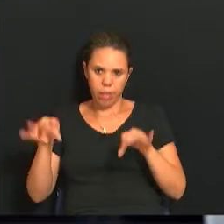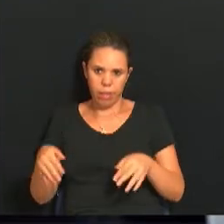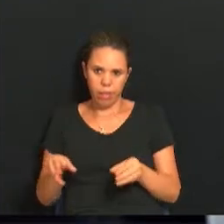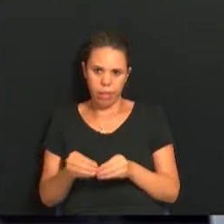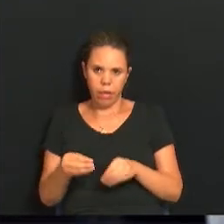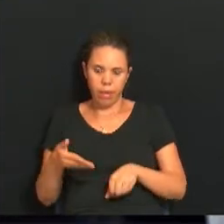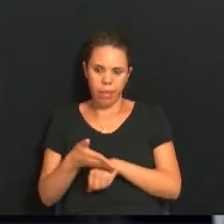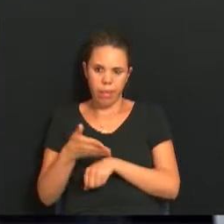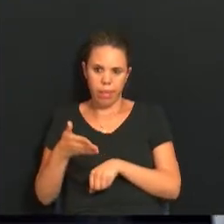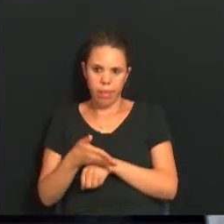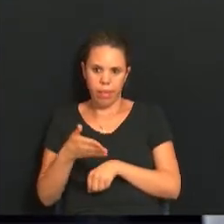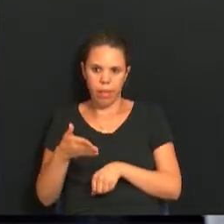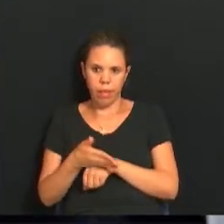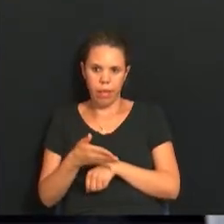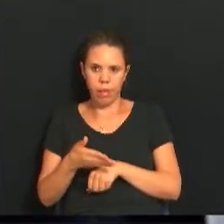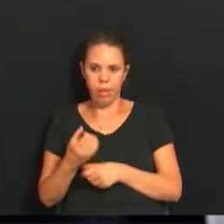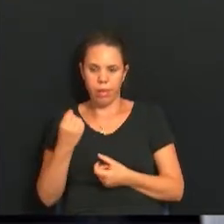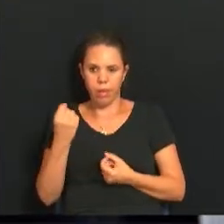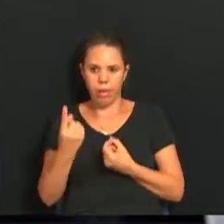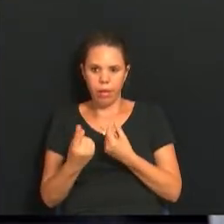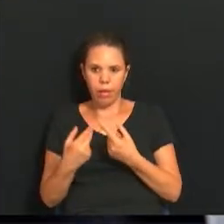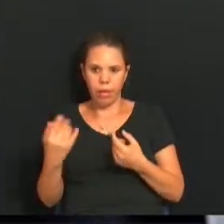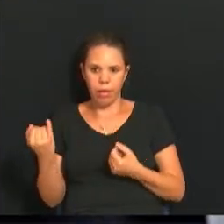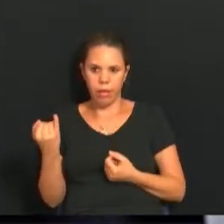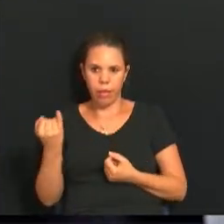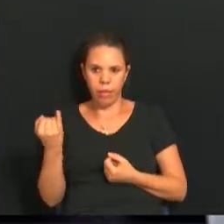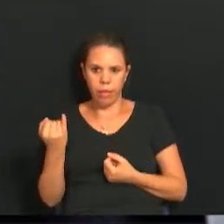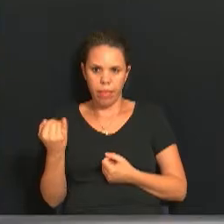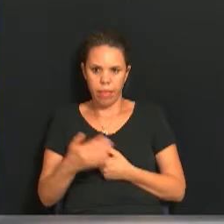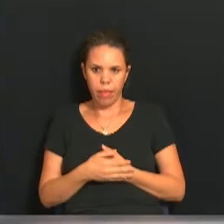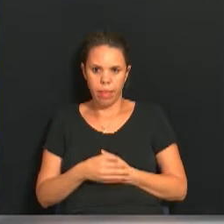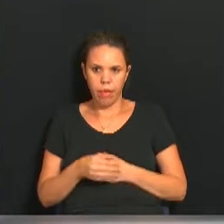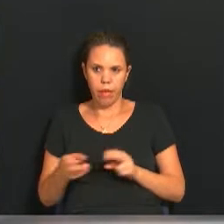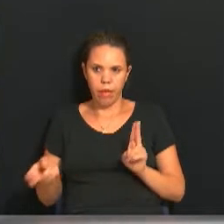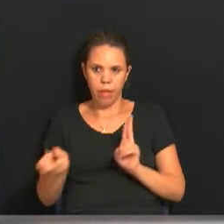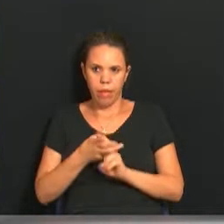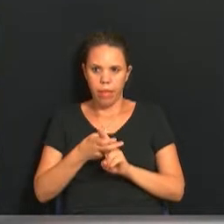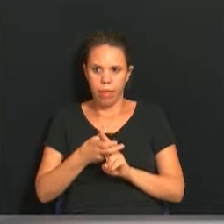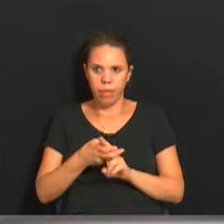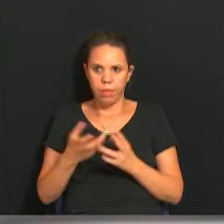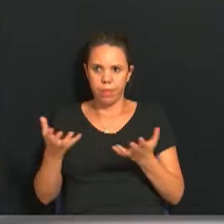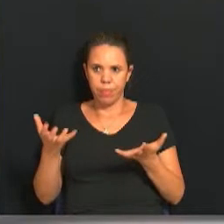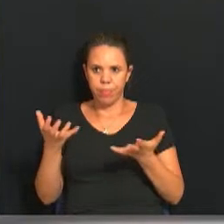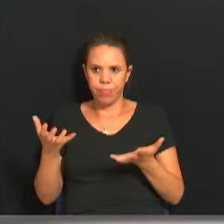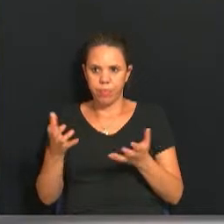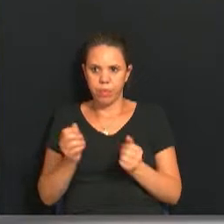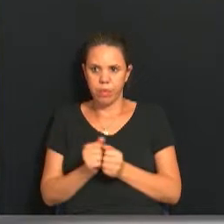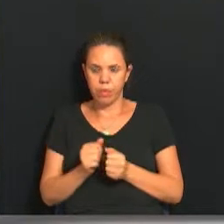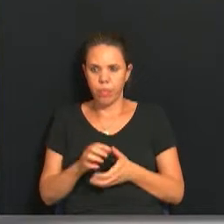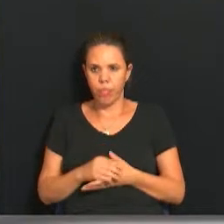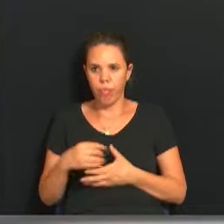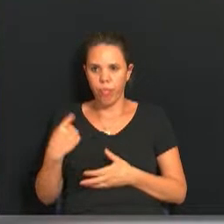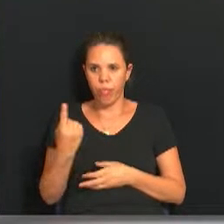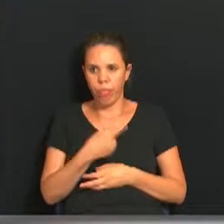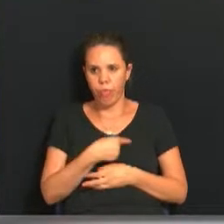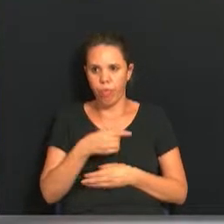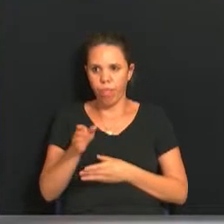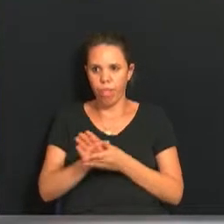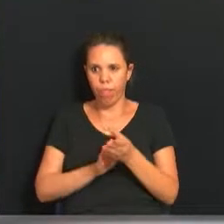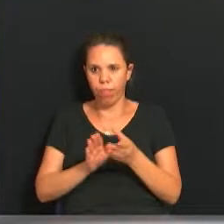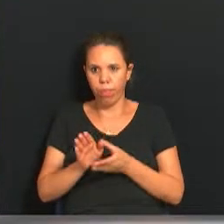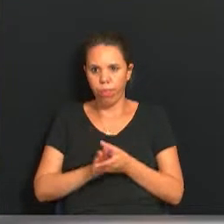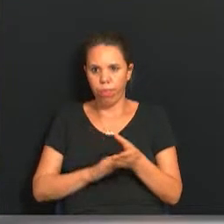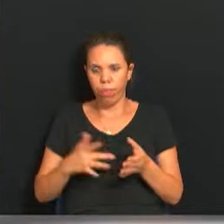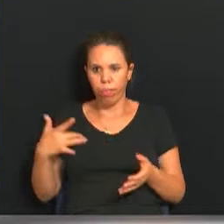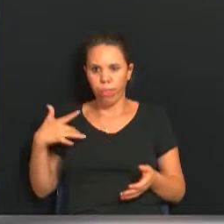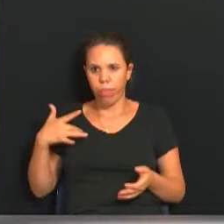participação, levantando alguns pontos importantes sobre o SUS. O que a gente quer conosco, nós enquanto Conselho, com o SUS e com a